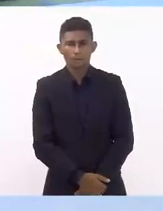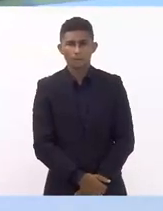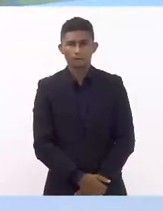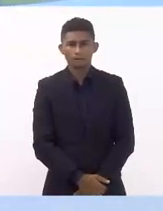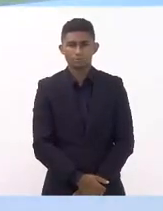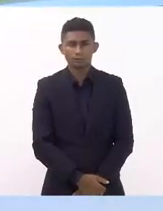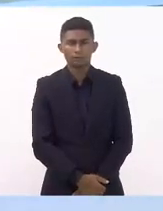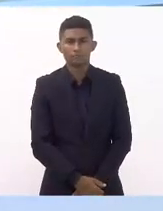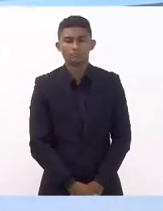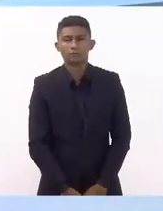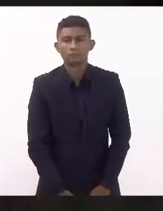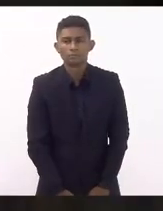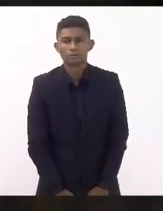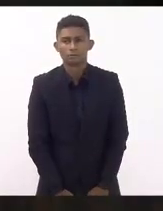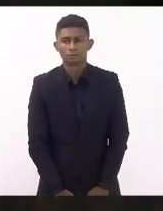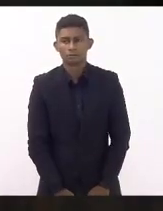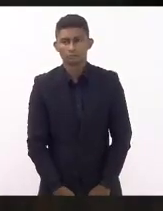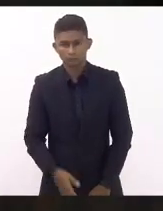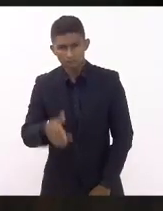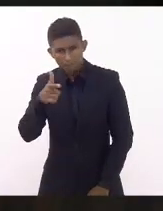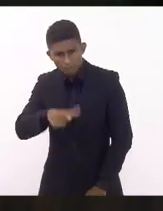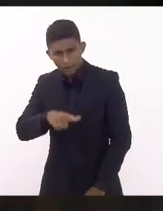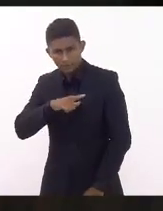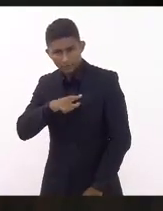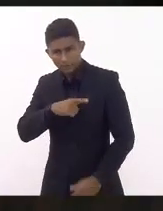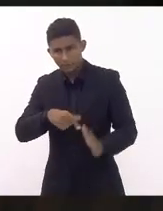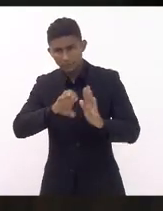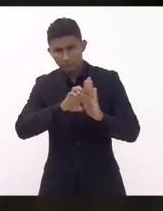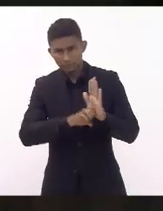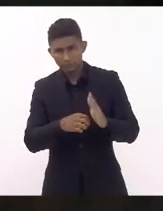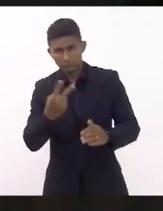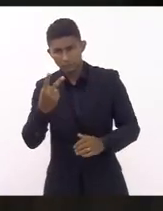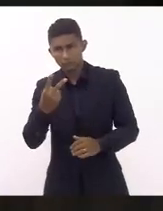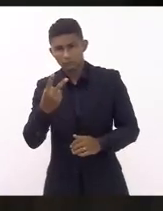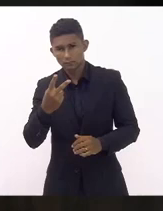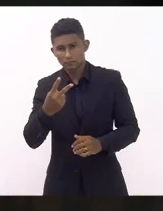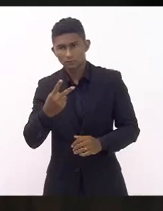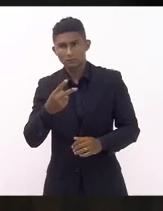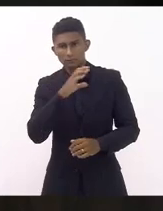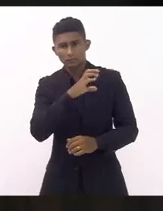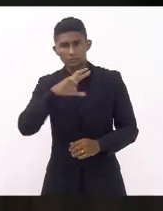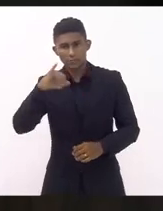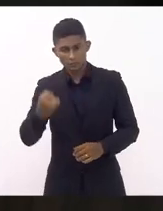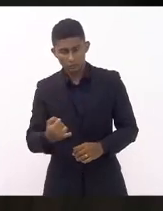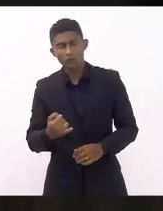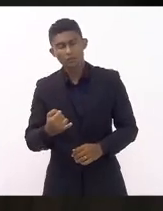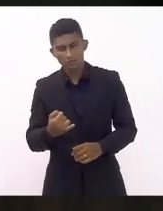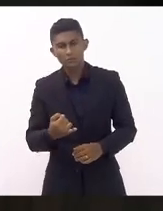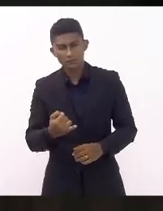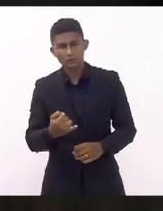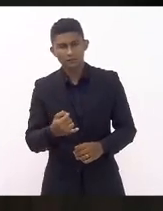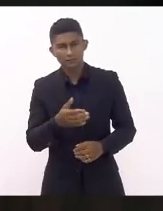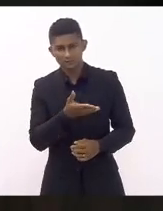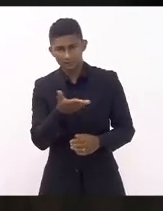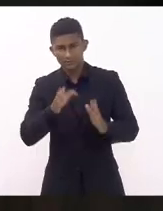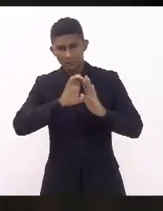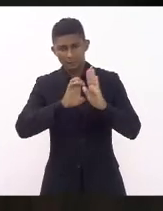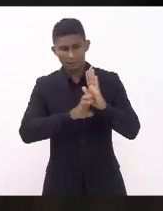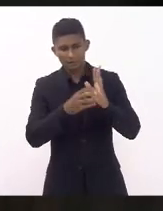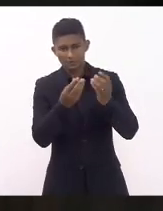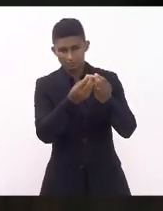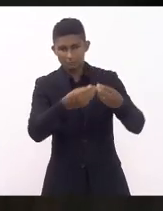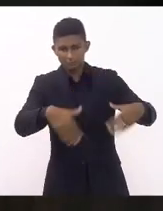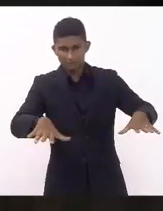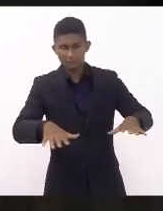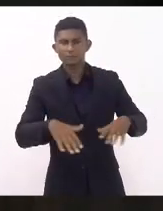Eu quero... Tem mais duas emendas, mas elas estão prejudicadas pelo parecer da CCJ, que ampliou